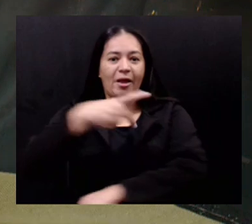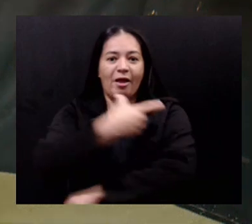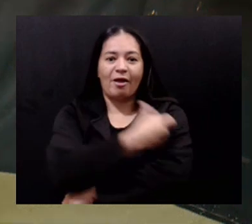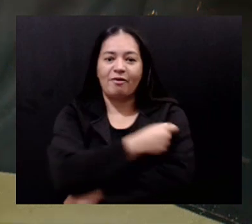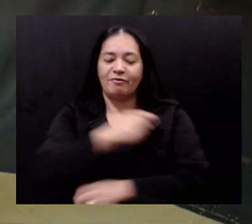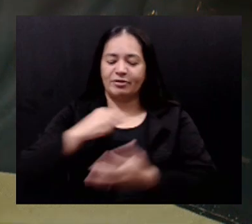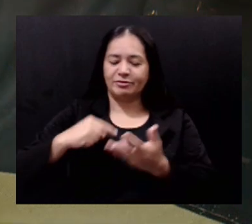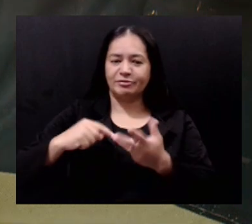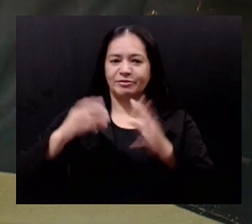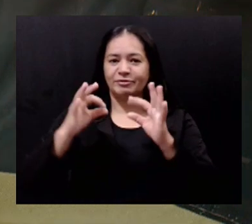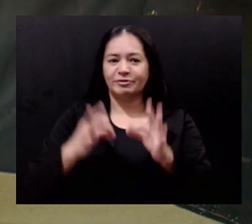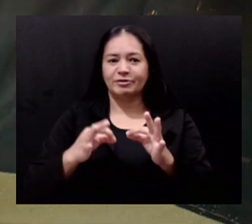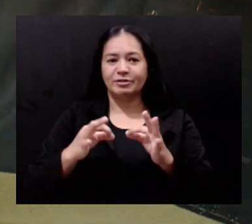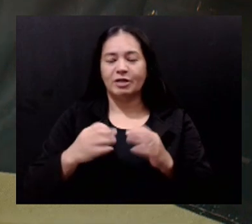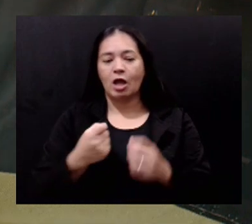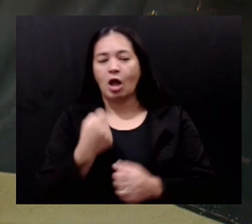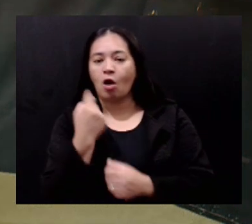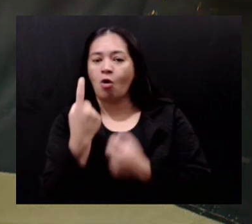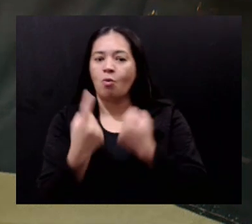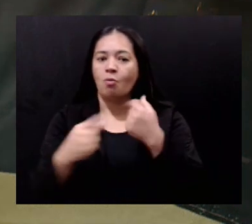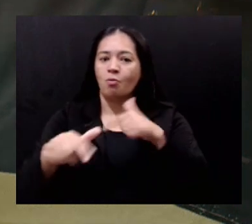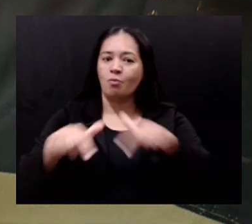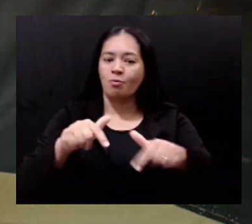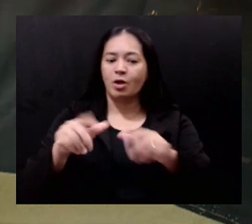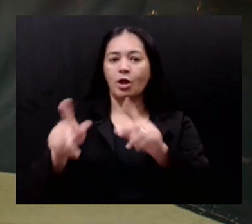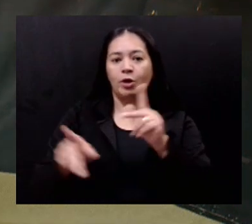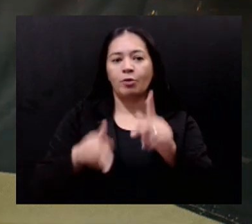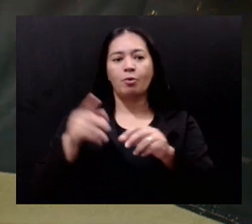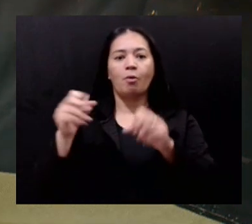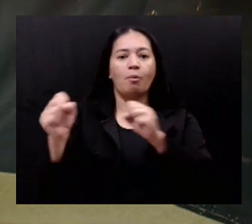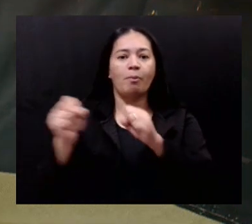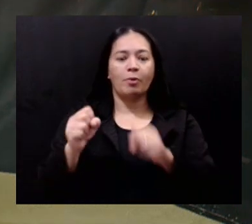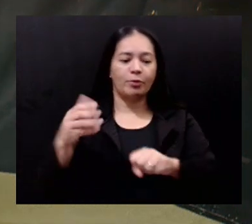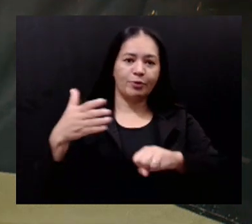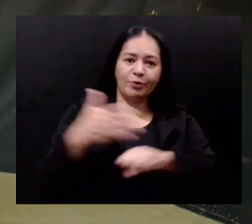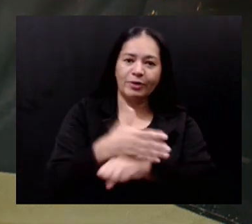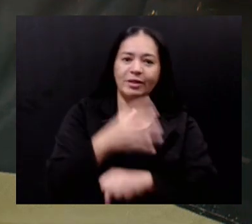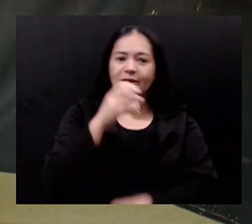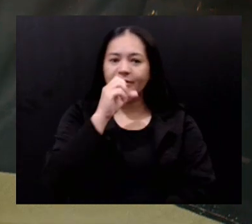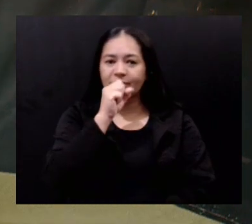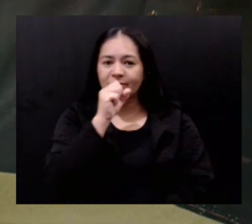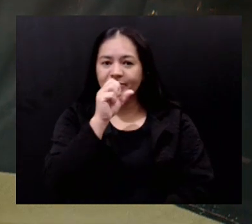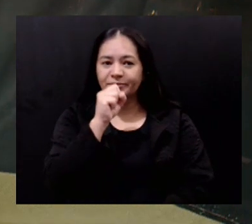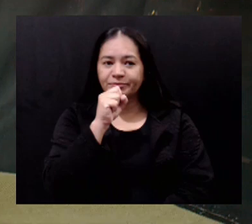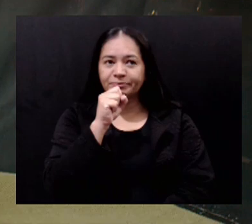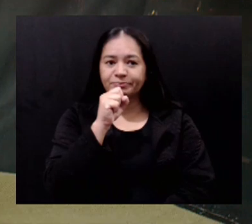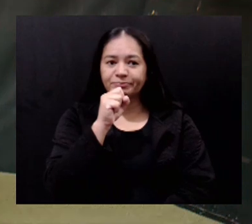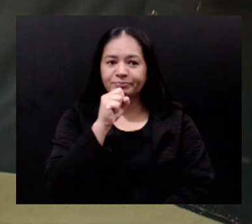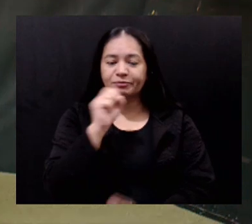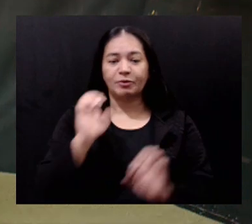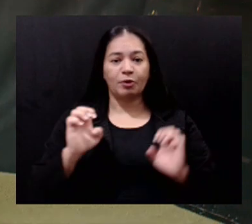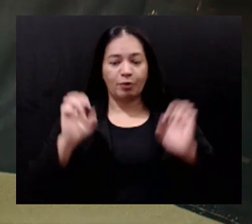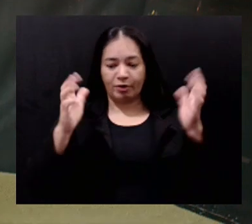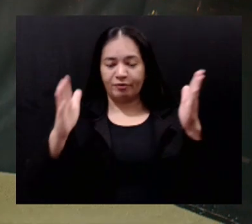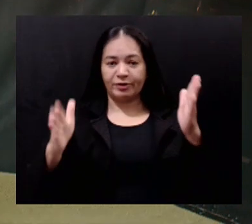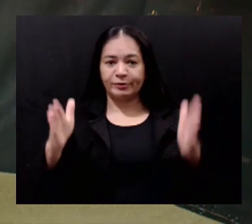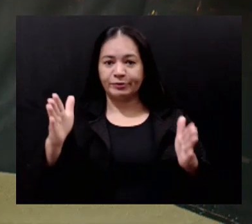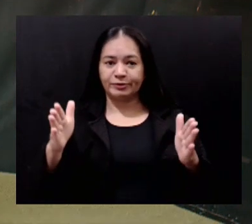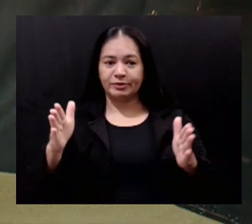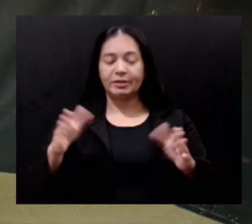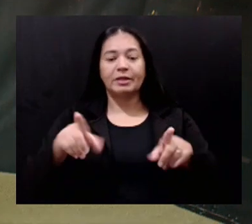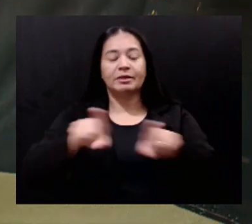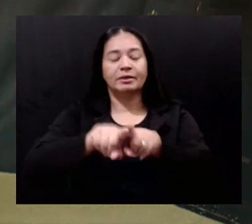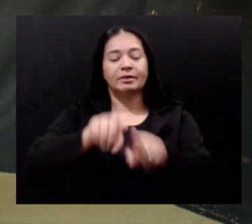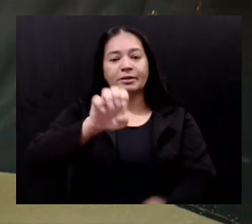a população poderá acessar no sábado. Durante o evento, né, a Indec também vai participar.